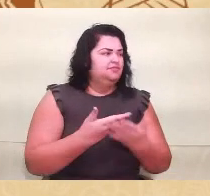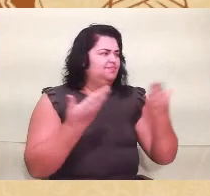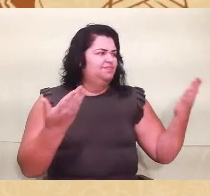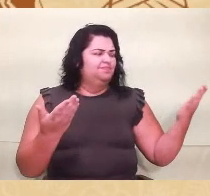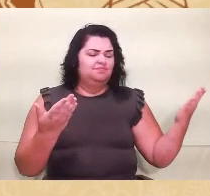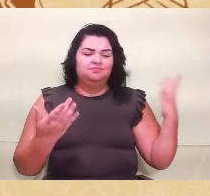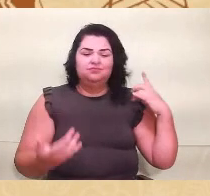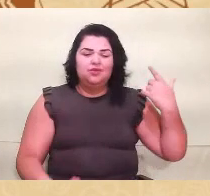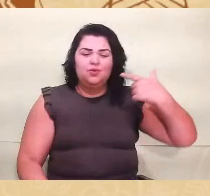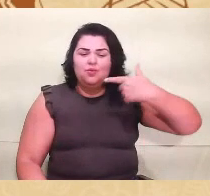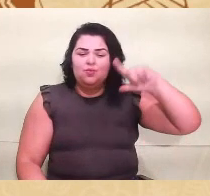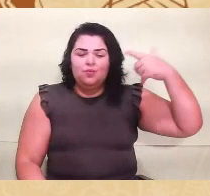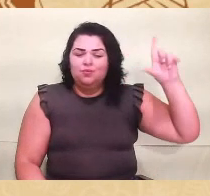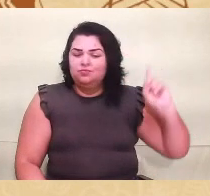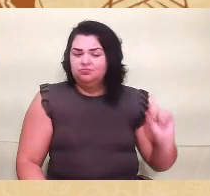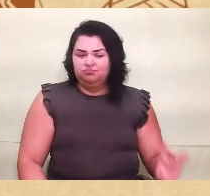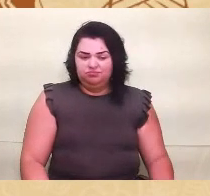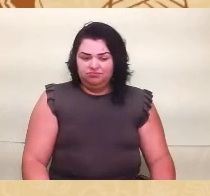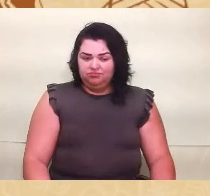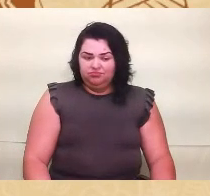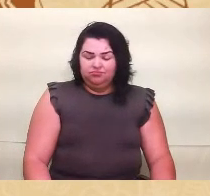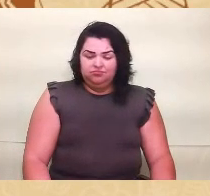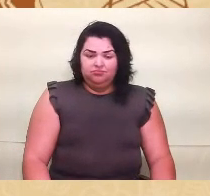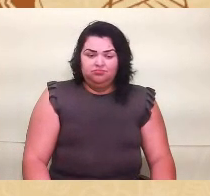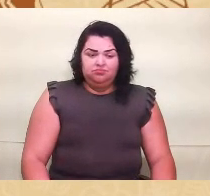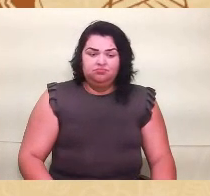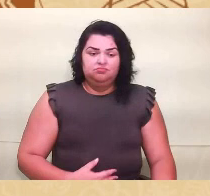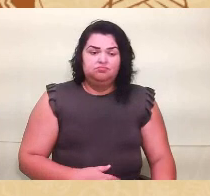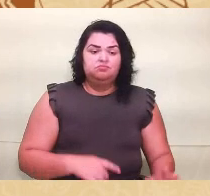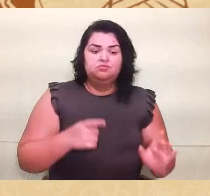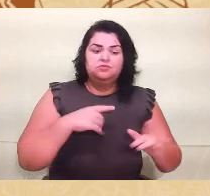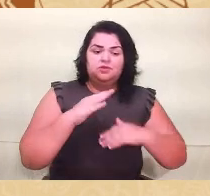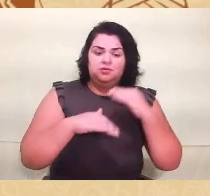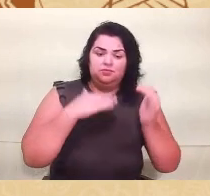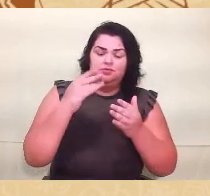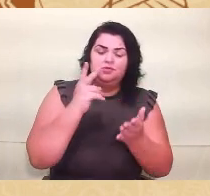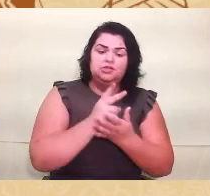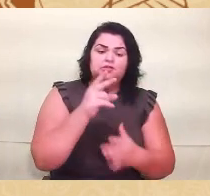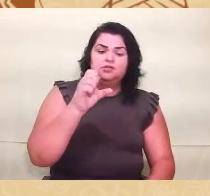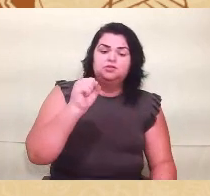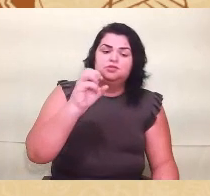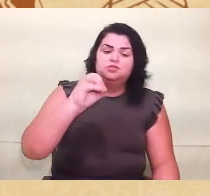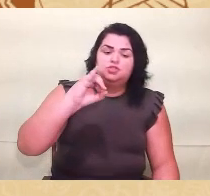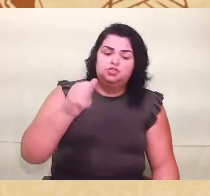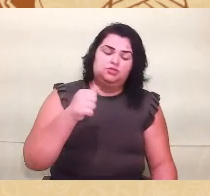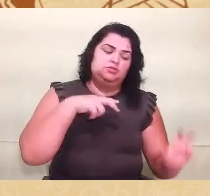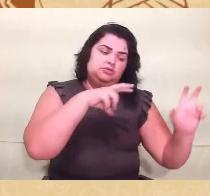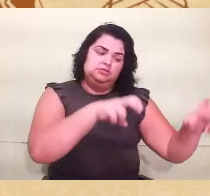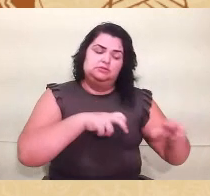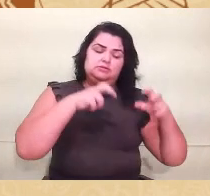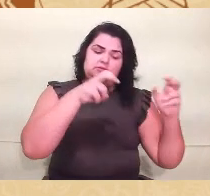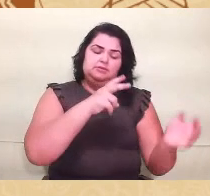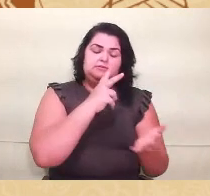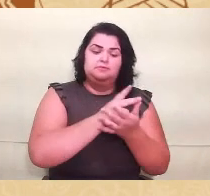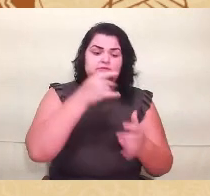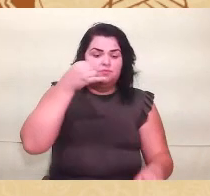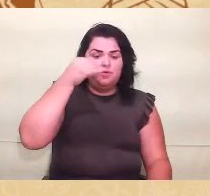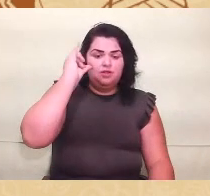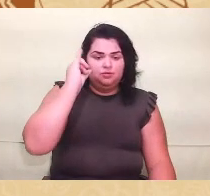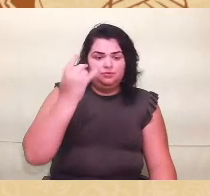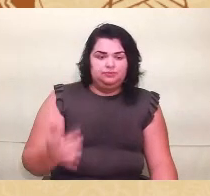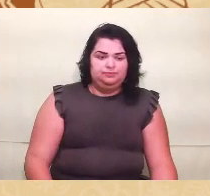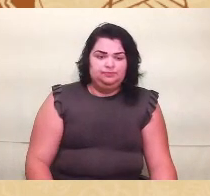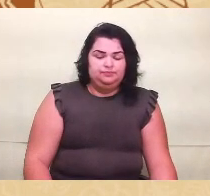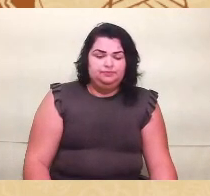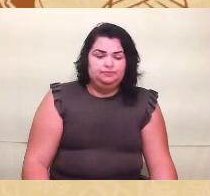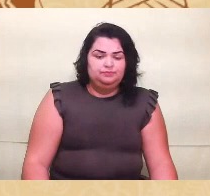tantos, que a gente não quer a terra para fazer produção de soja e agricultura, para colocar gado. Nós somos